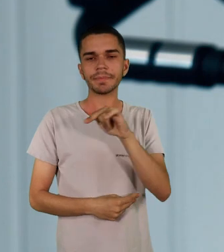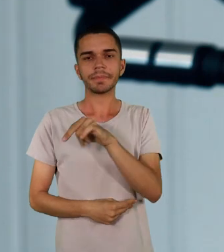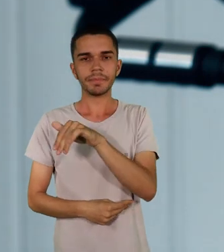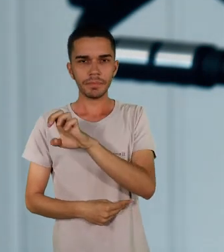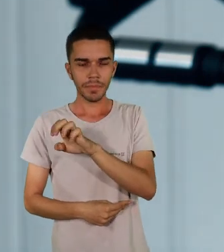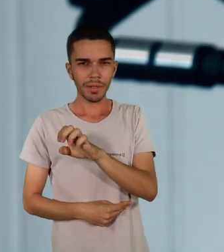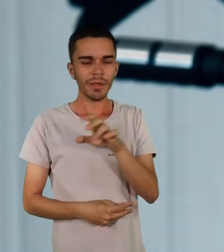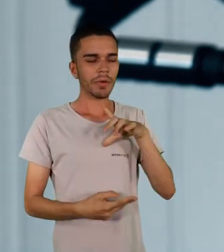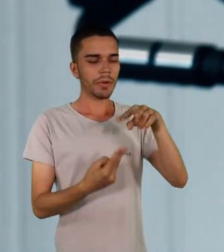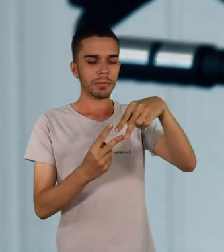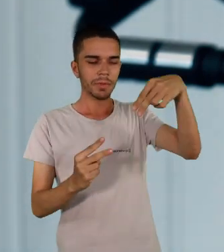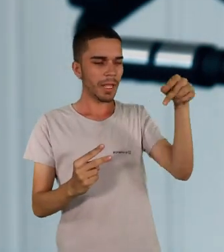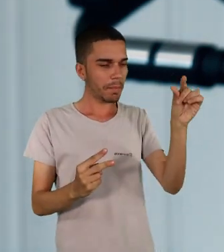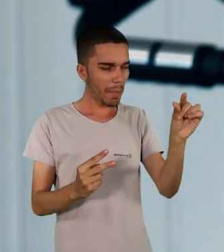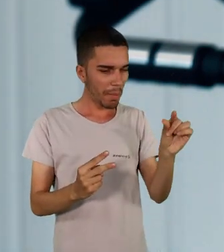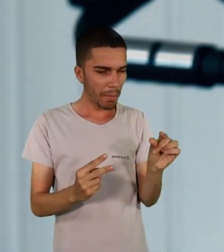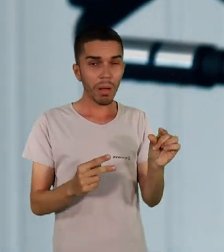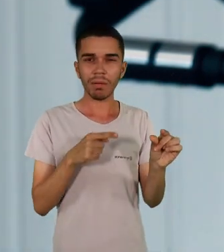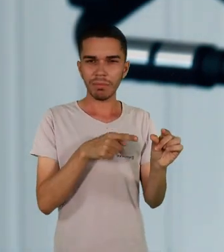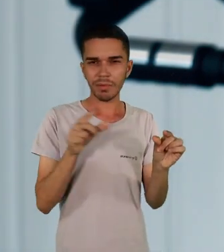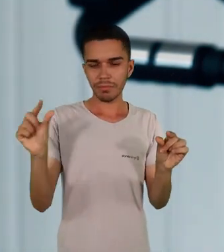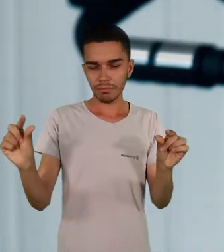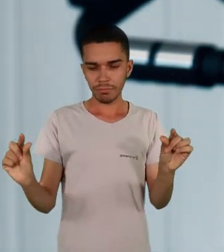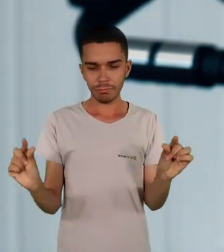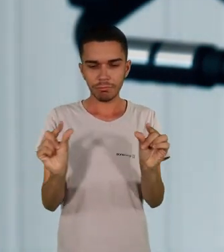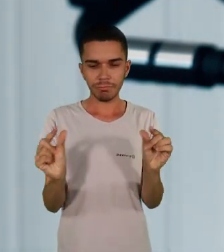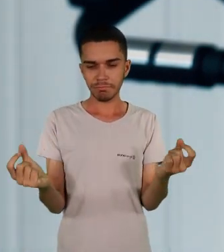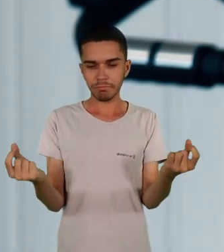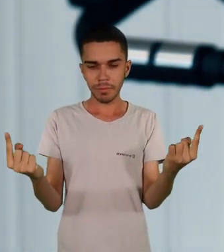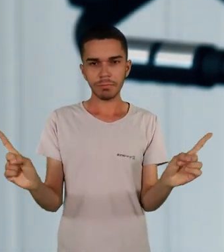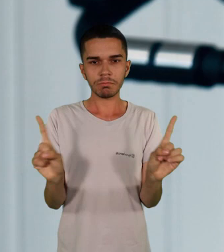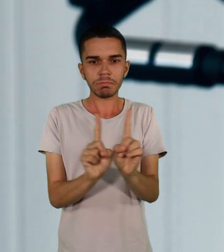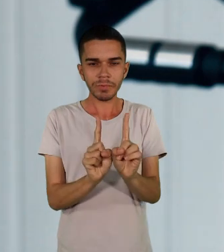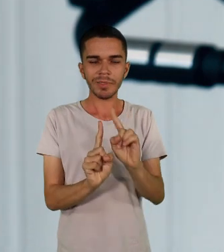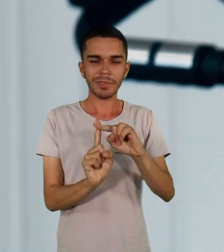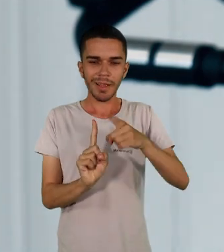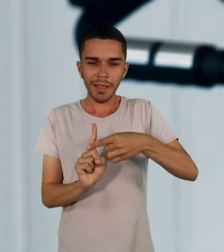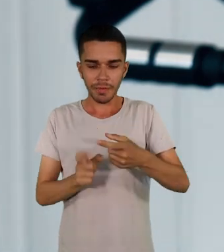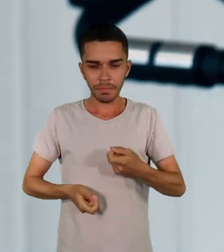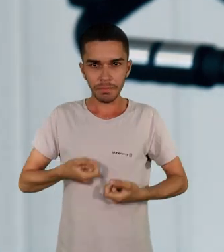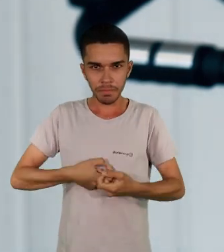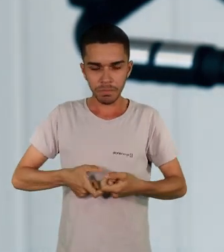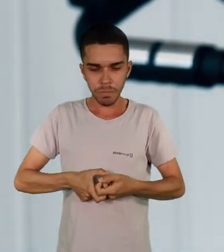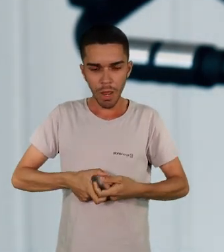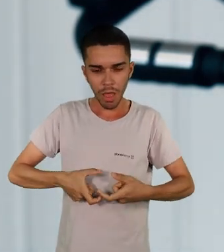dois genes alterados de pai e de mãe se encontram na formação do embrião,